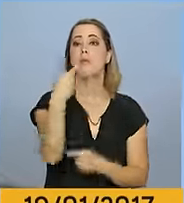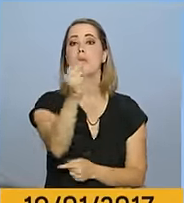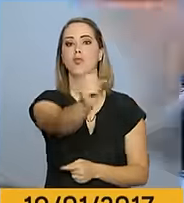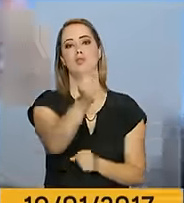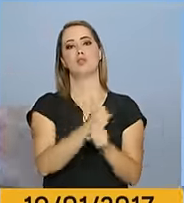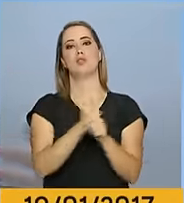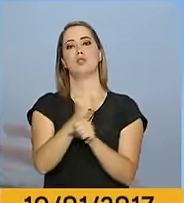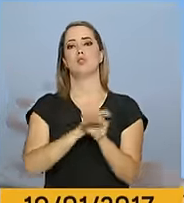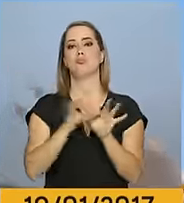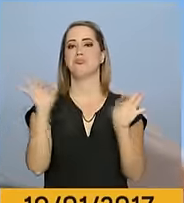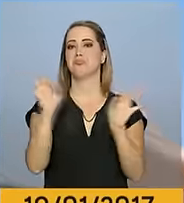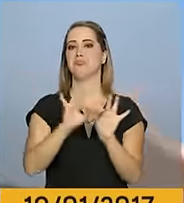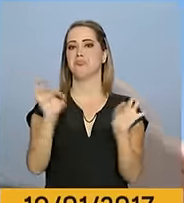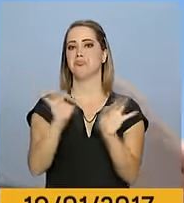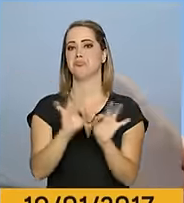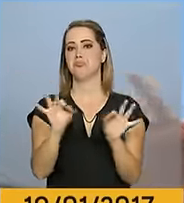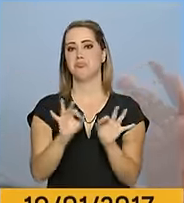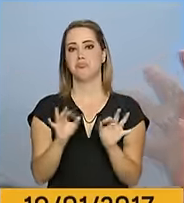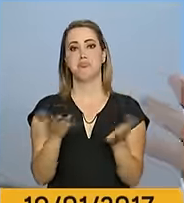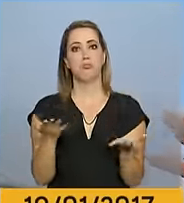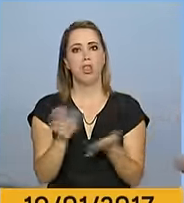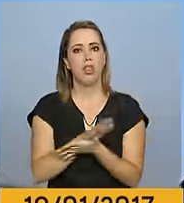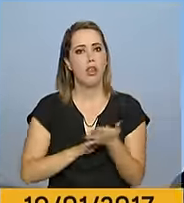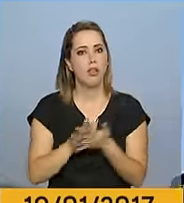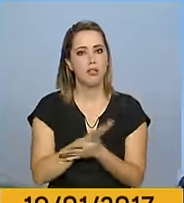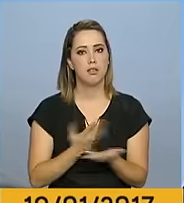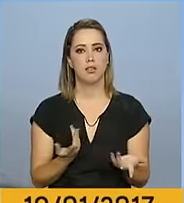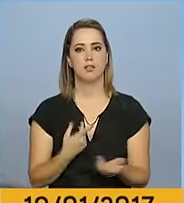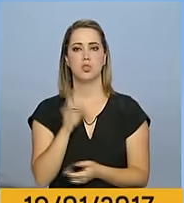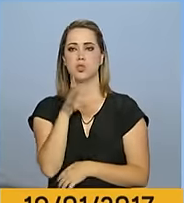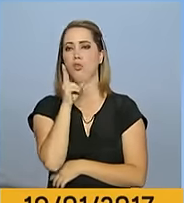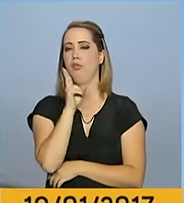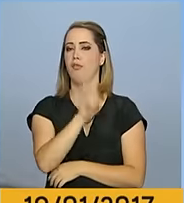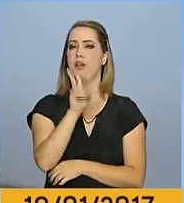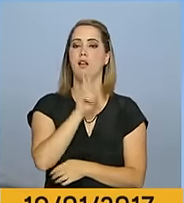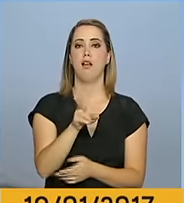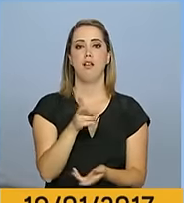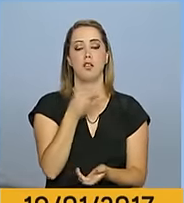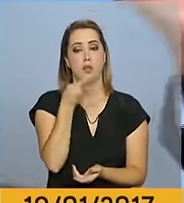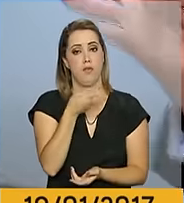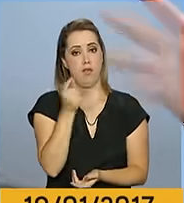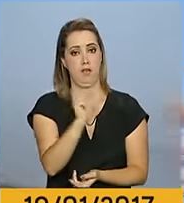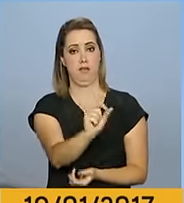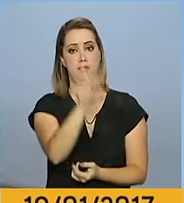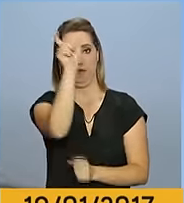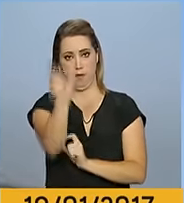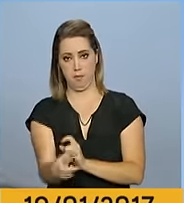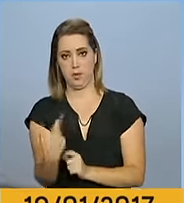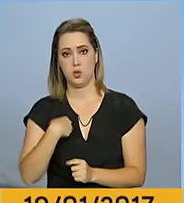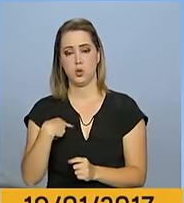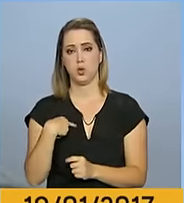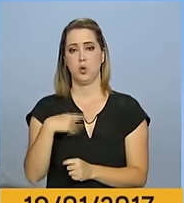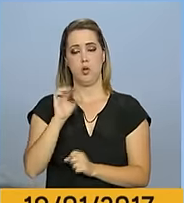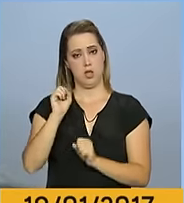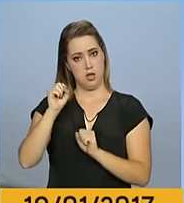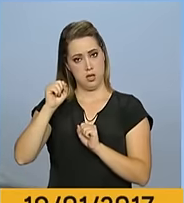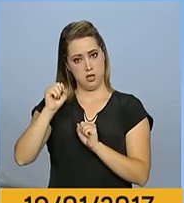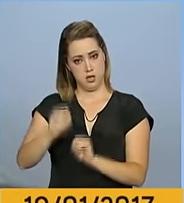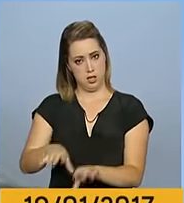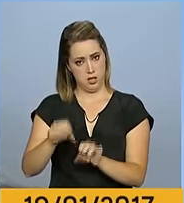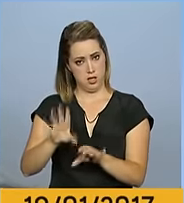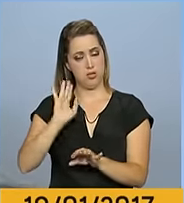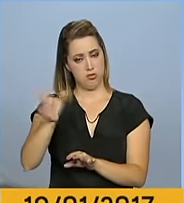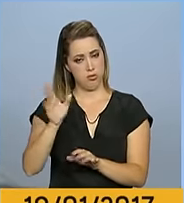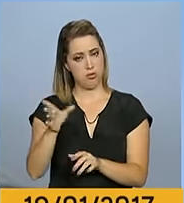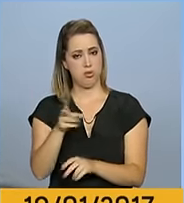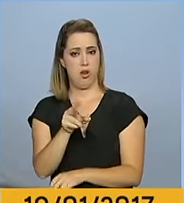e nada de reforma do ensino médio. O que se falava era o seguinte: bom, o sujeito que faz o ensino fundamental, não é?